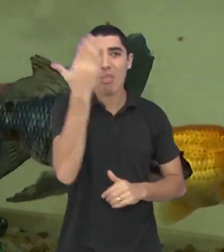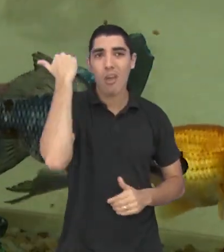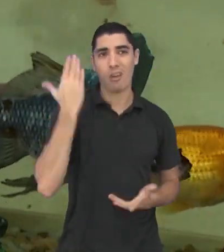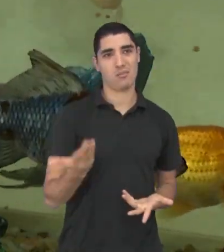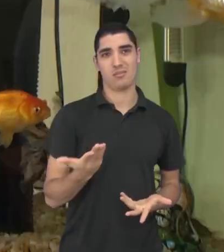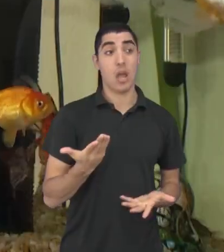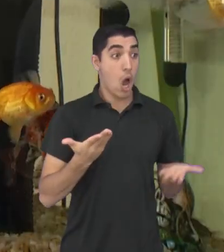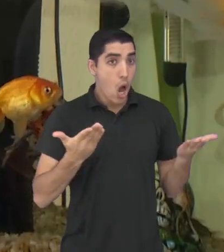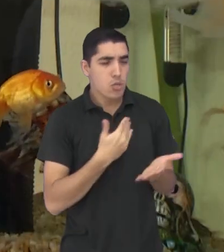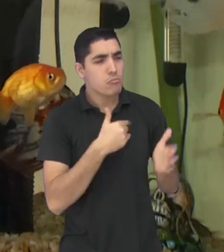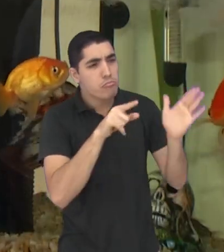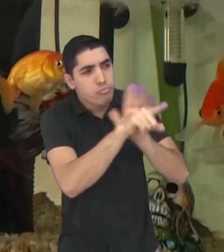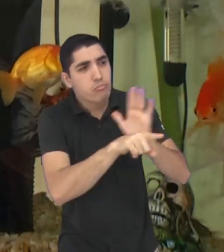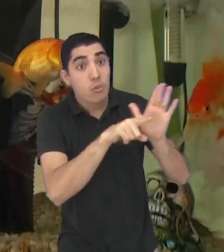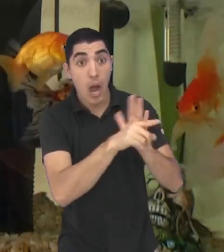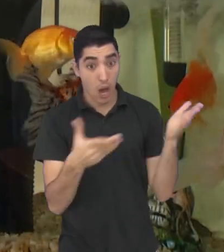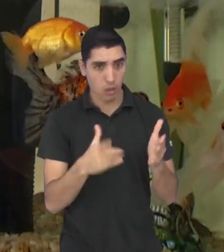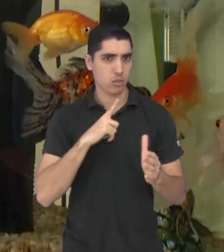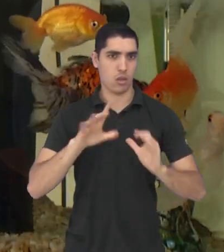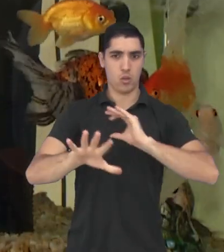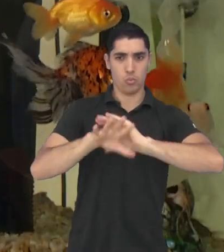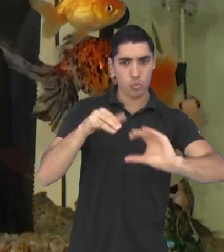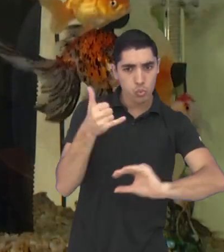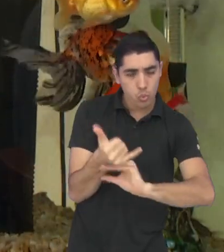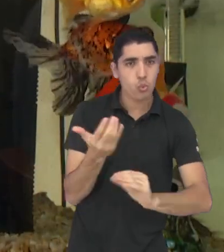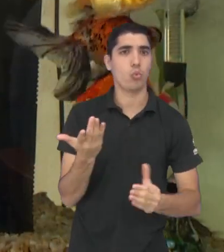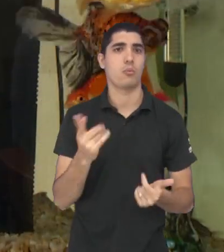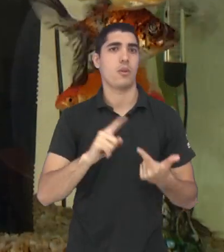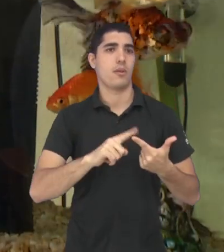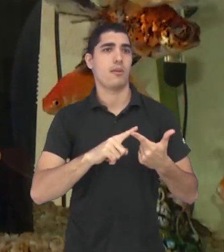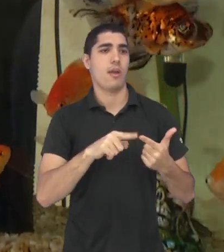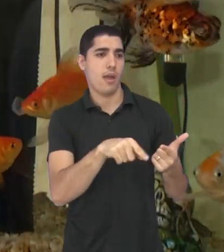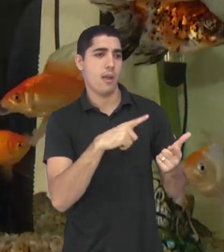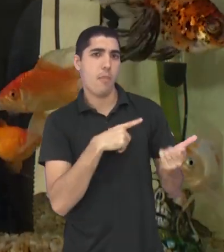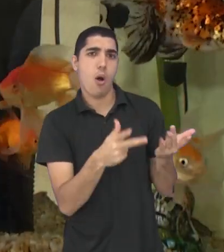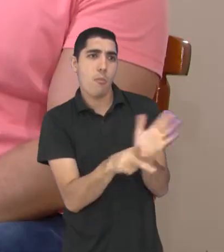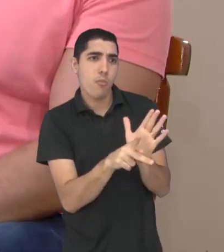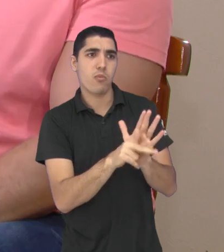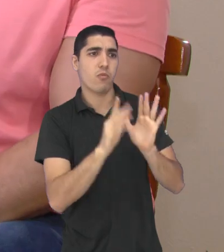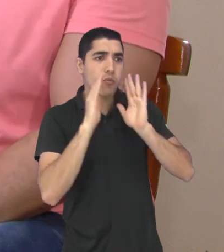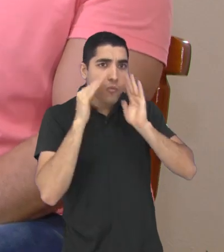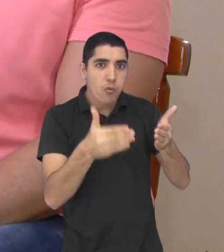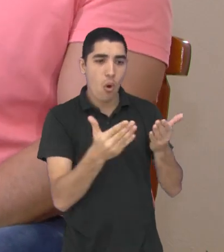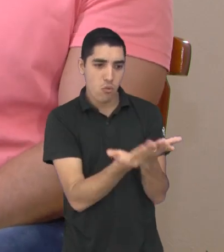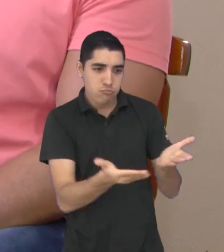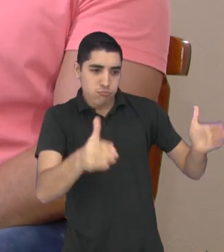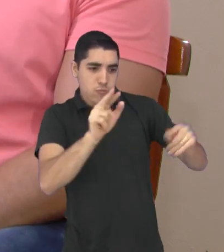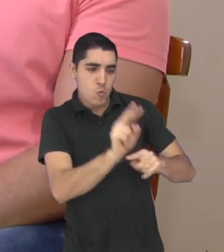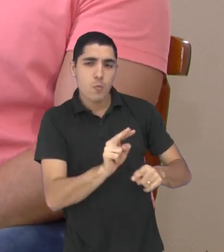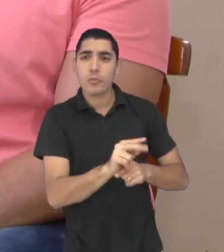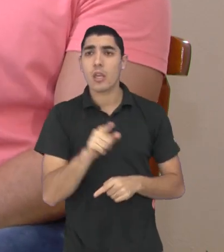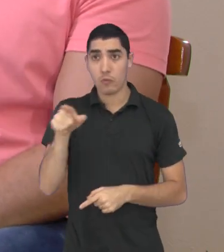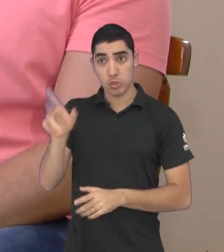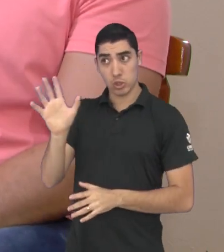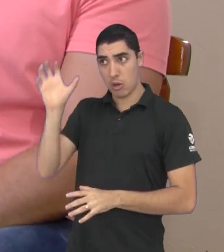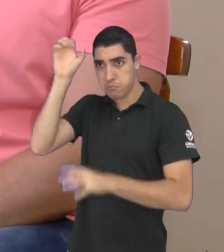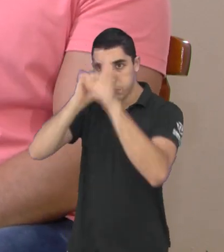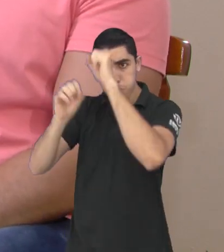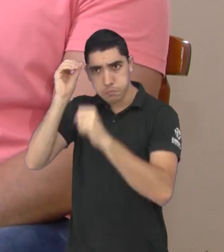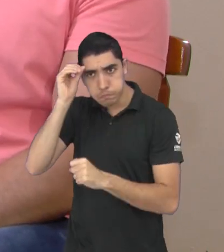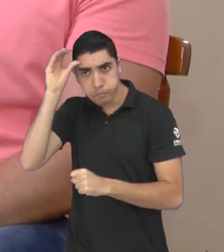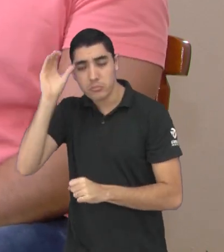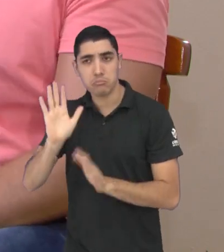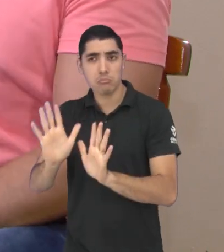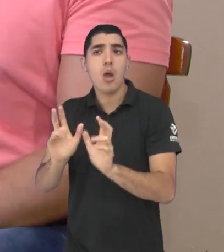buscando informações e hoje é tudo YouTube, canal próprio para aquarismo mesmo. E aí, você já instruído, como é que é a tua rotina com